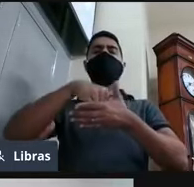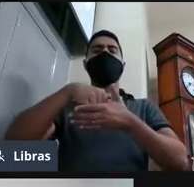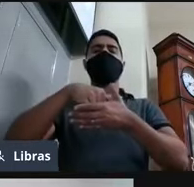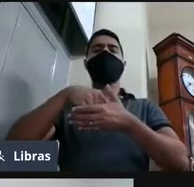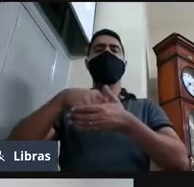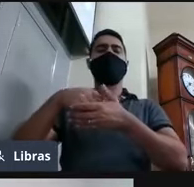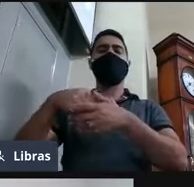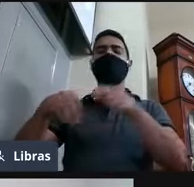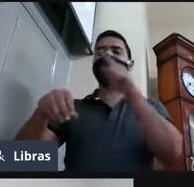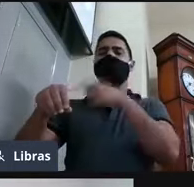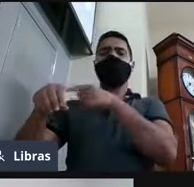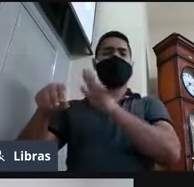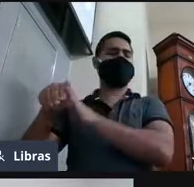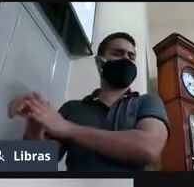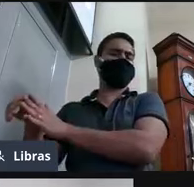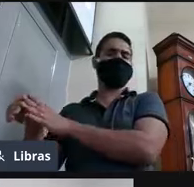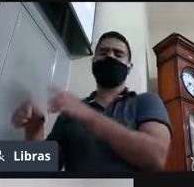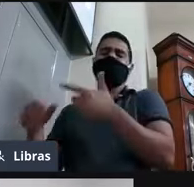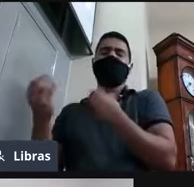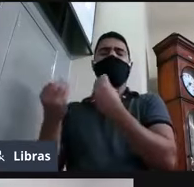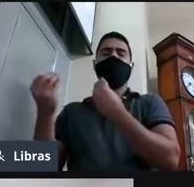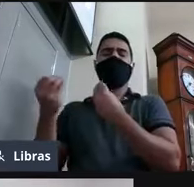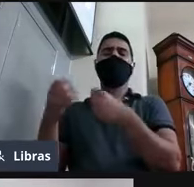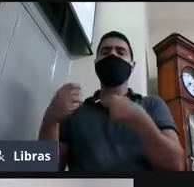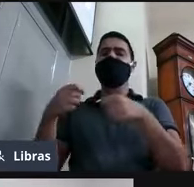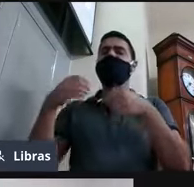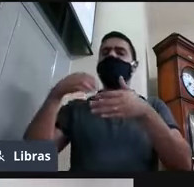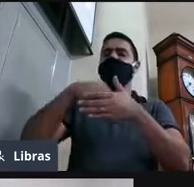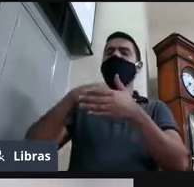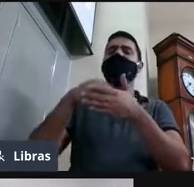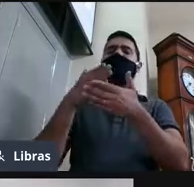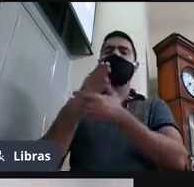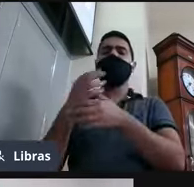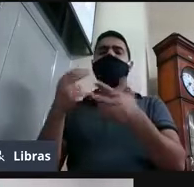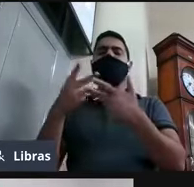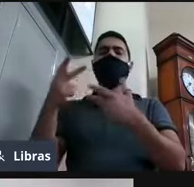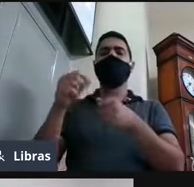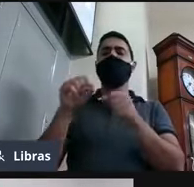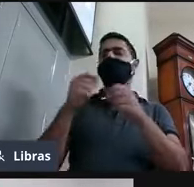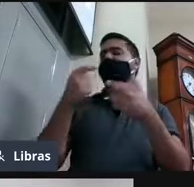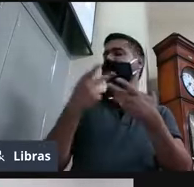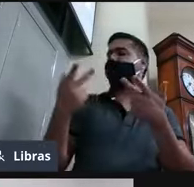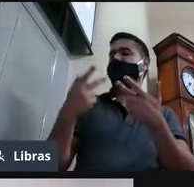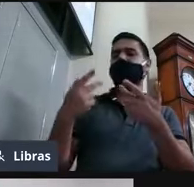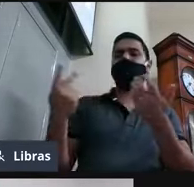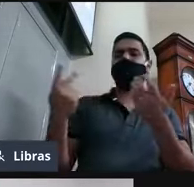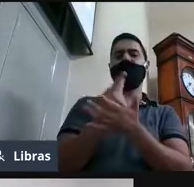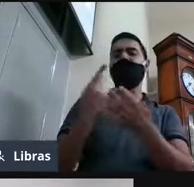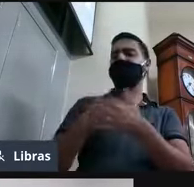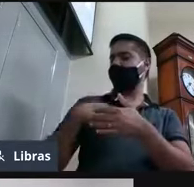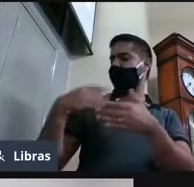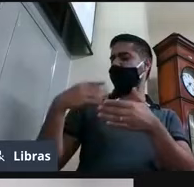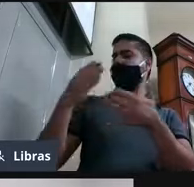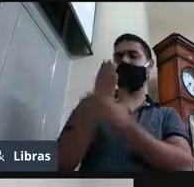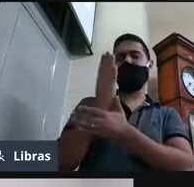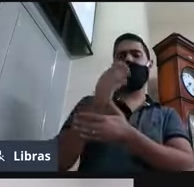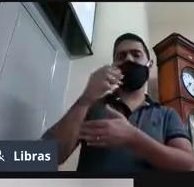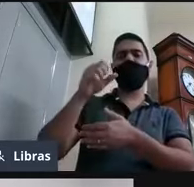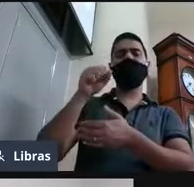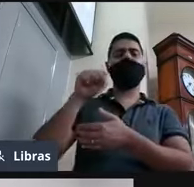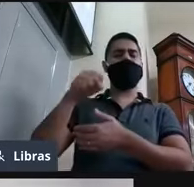votar contra as contas dele? Os outros que fizeram só merda, eu votei a favor, e ele